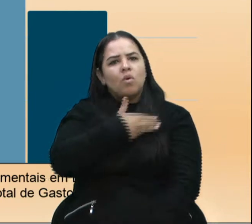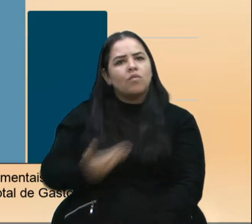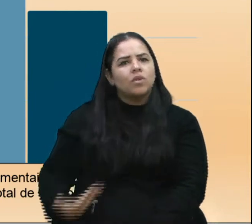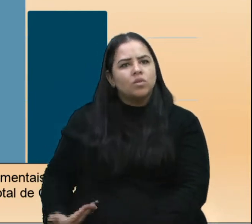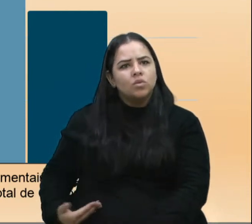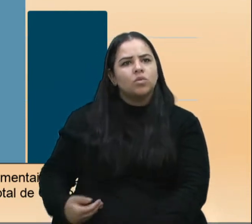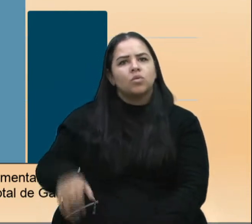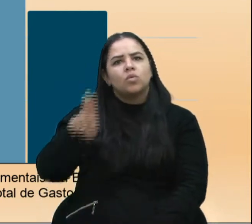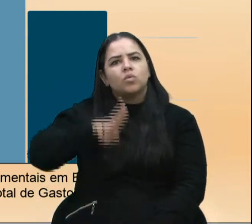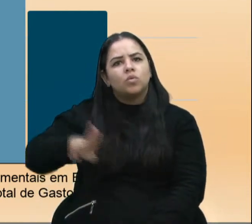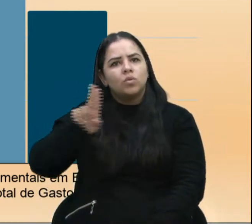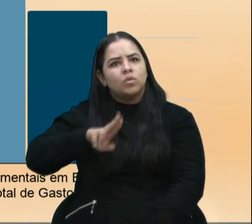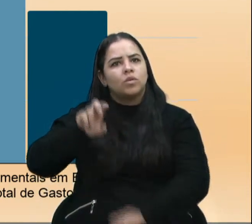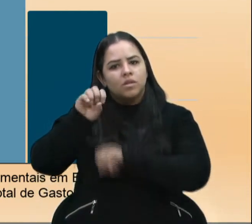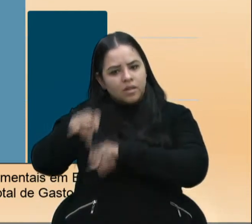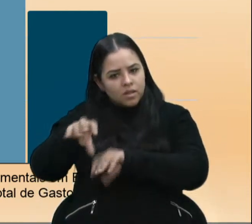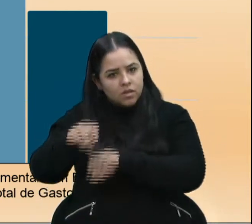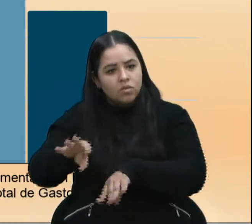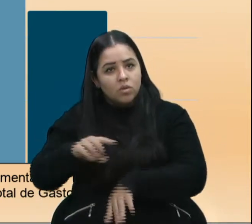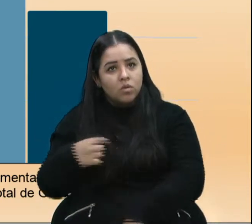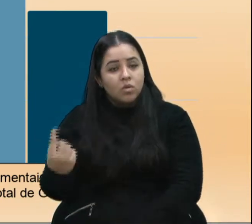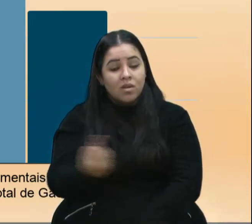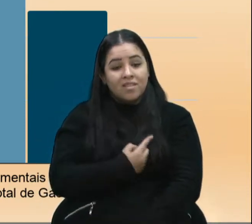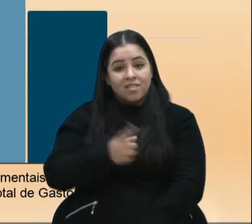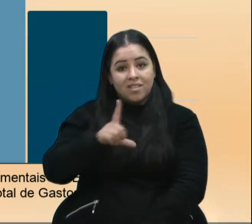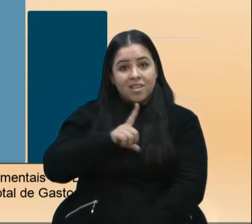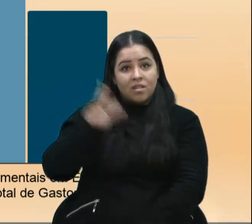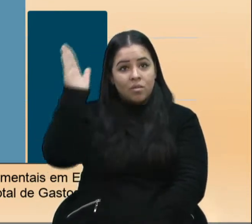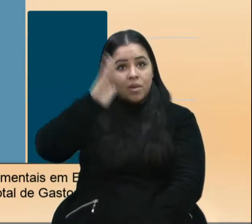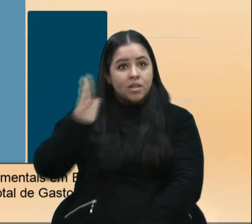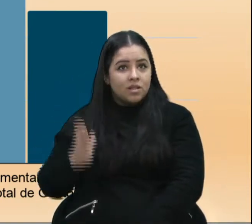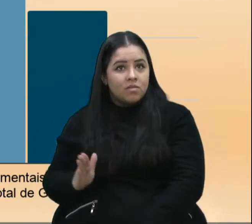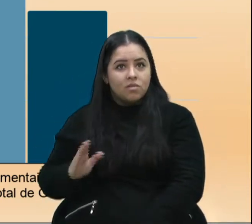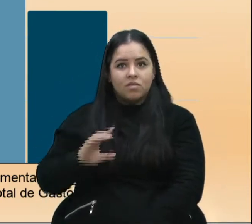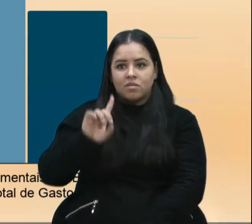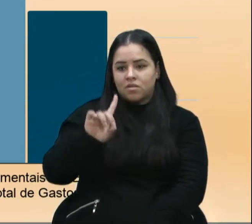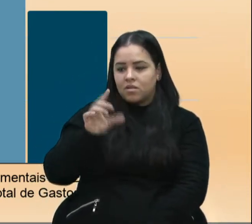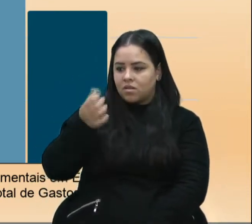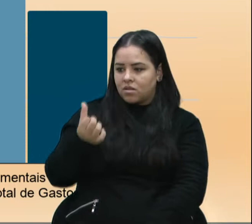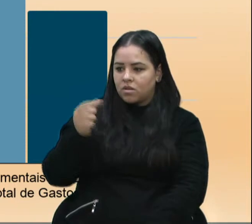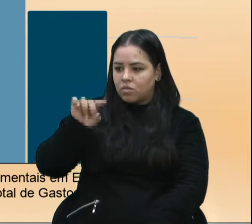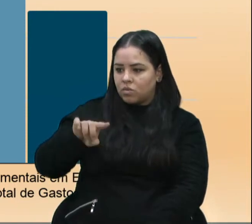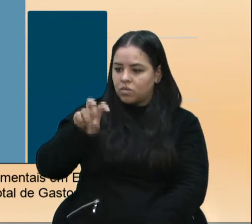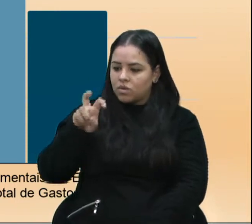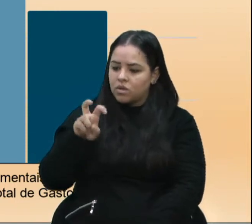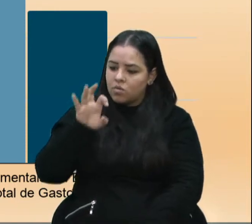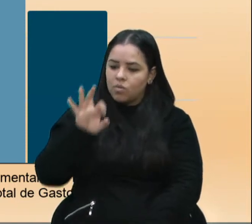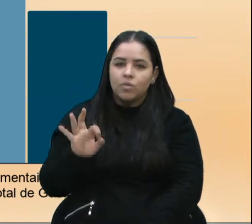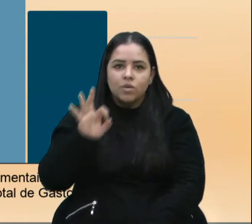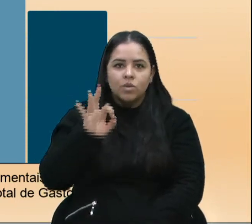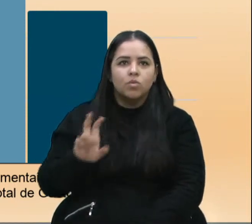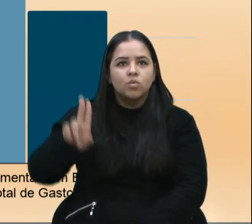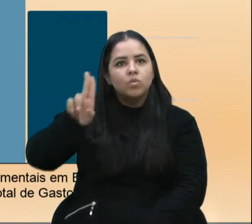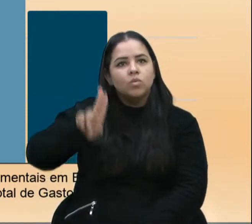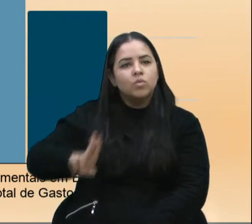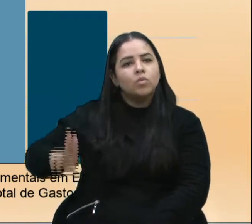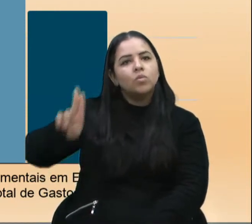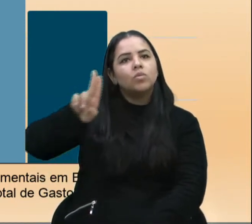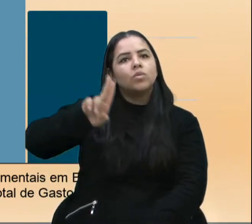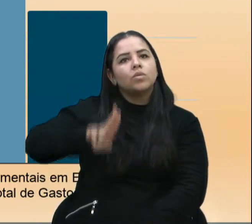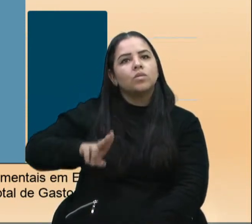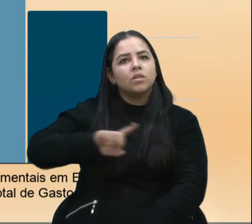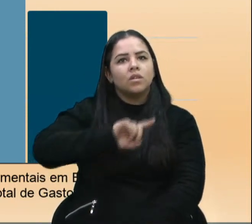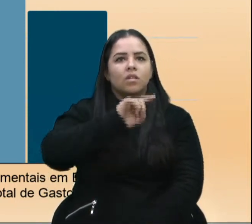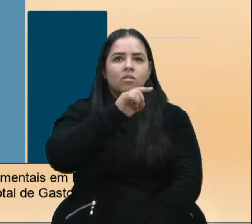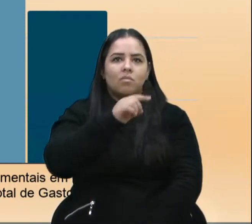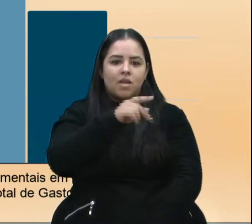ele gasta em educação, nós temos no Brasil um total de 16,5% gasto, enquanto nos países da